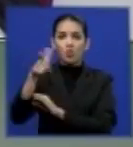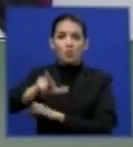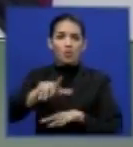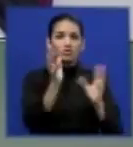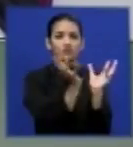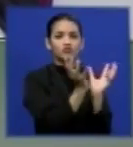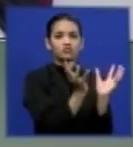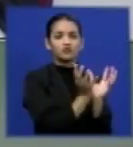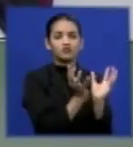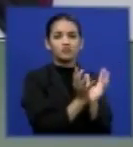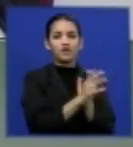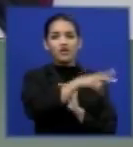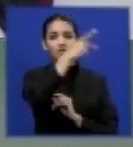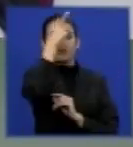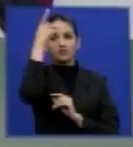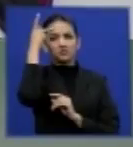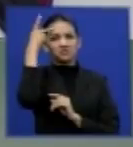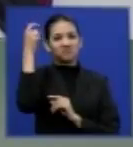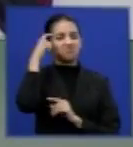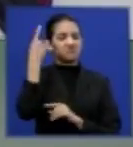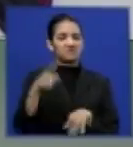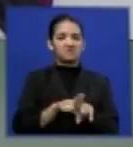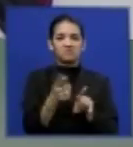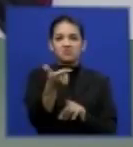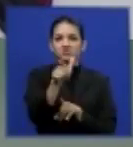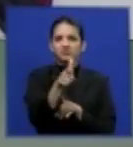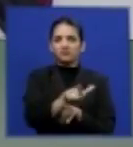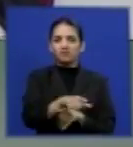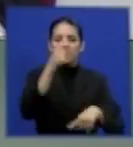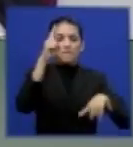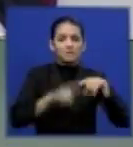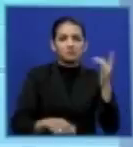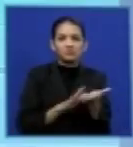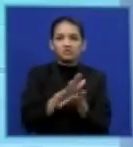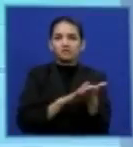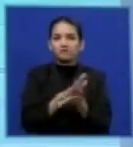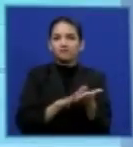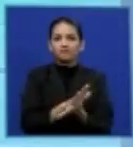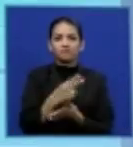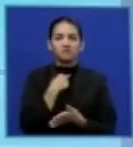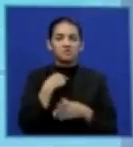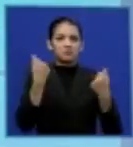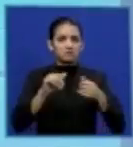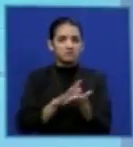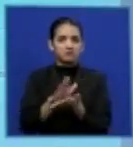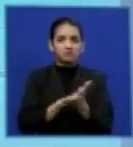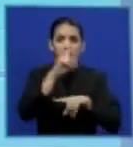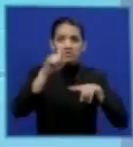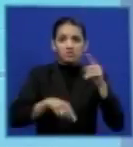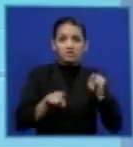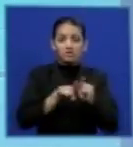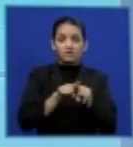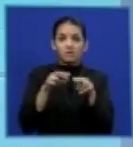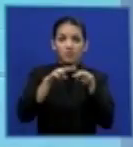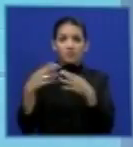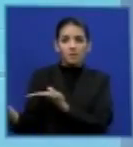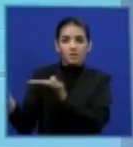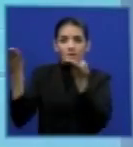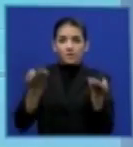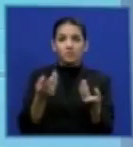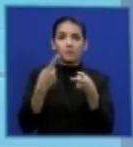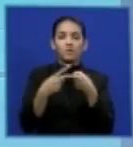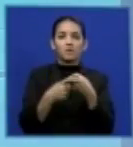se refere aos que entendem que não há qualquer vedação ou não há de haver qualquer vedação a esta importação, para que,